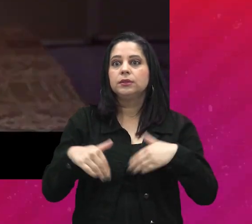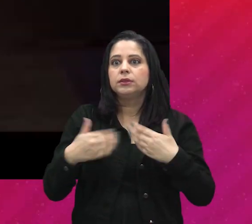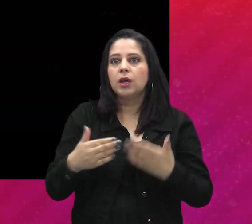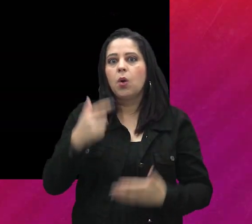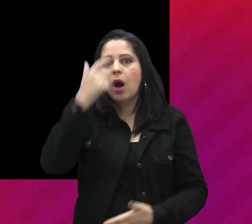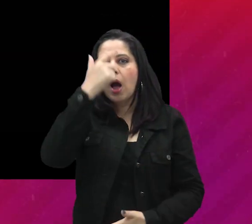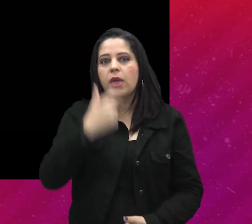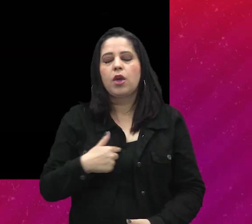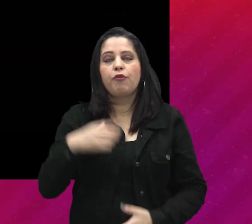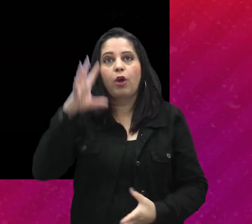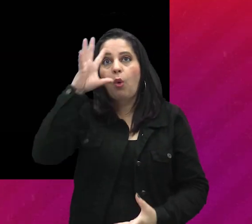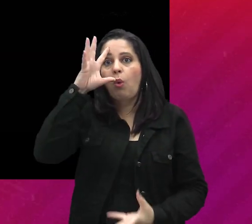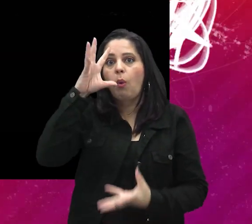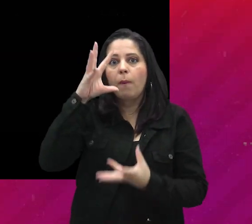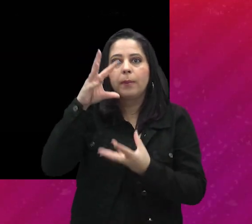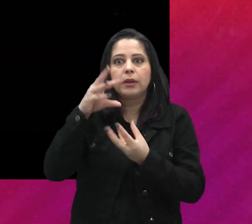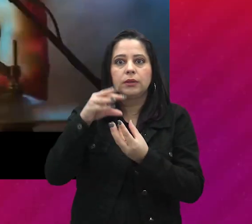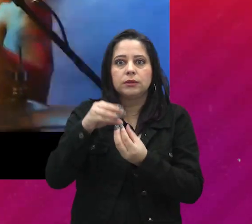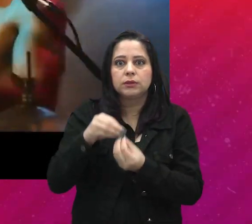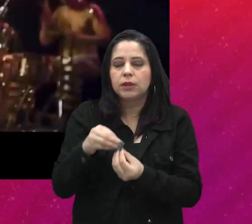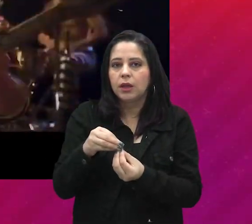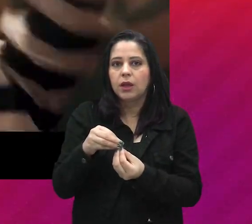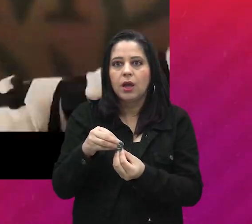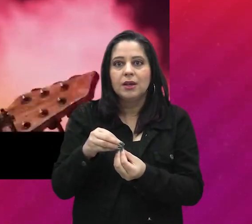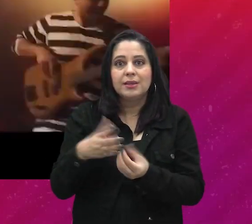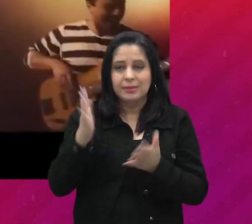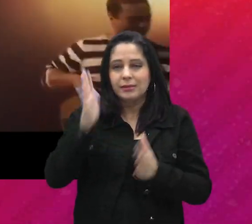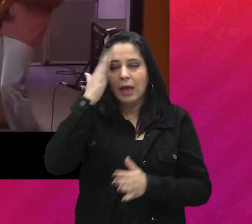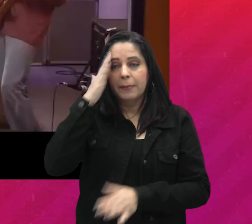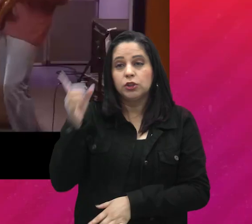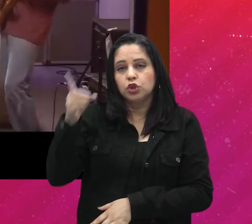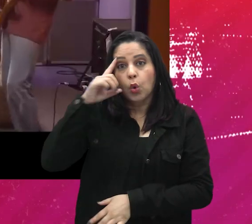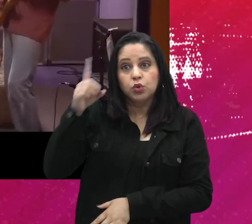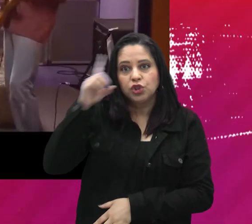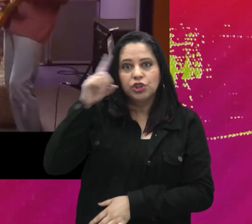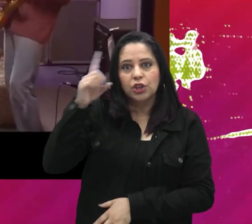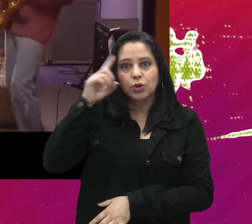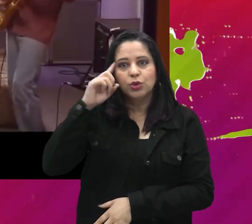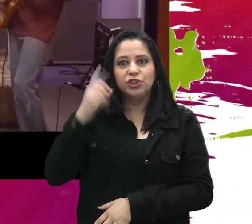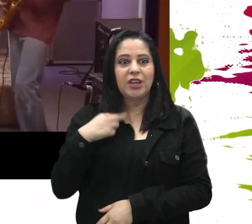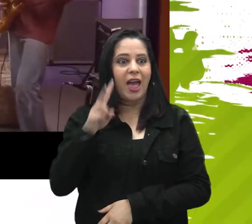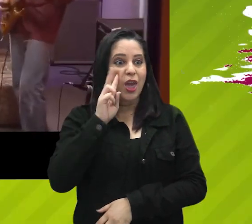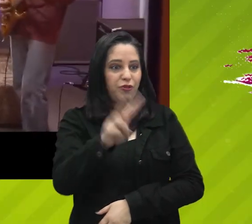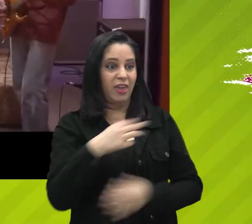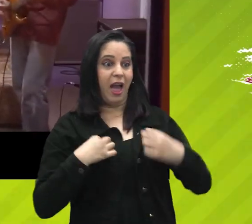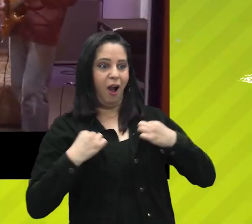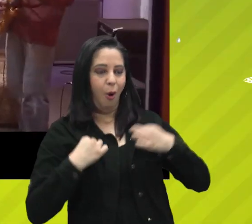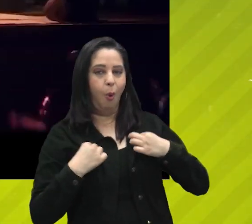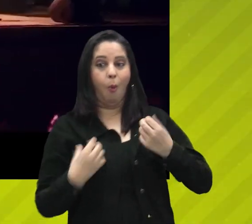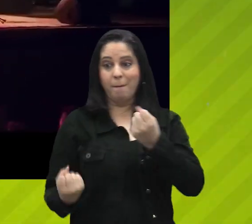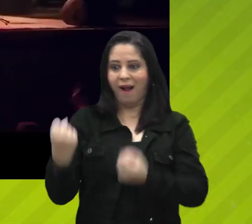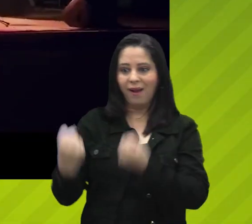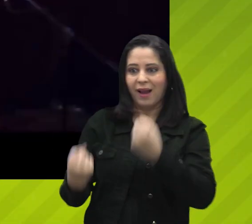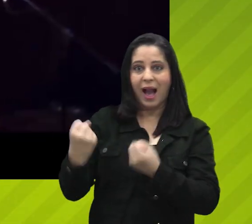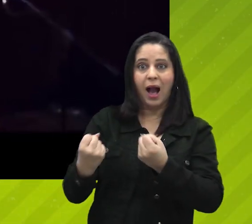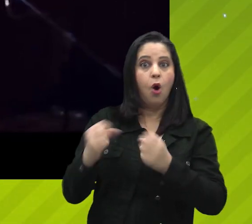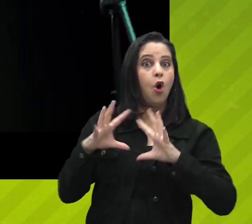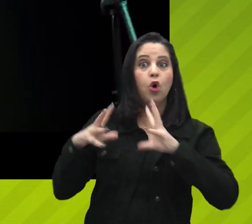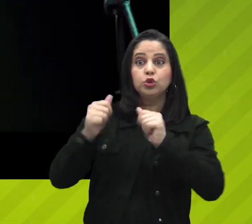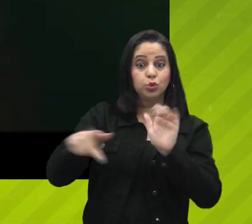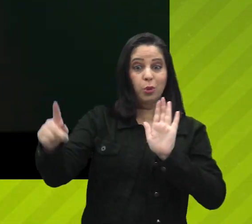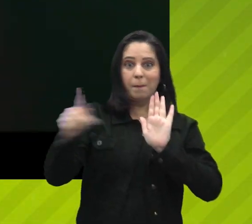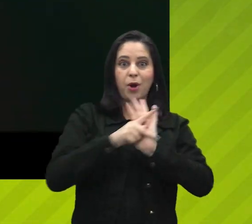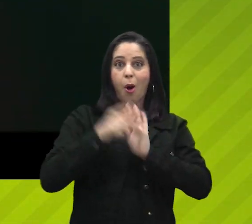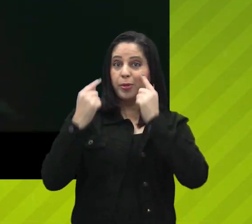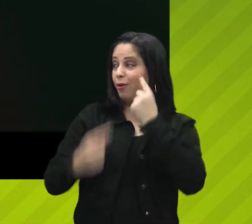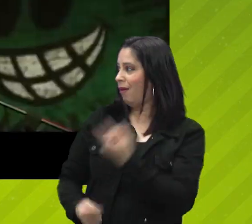que seria falar sobre aqueles caras, entendeu? Sim. Então, a cada dia que passava, chegava um instrumento musical, chegava uma roupa, chegava um carro, chegava não sei o quê. E tudo dos